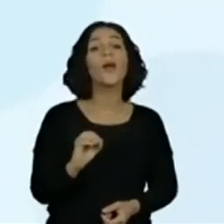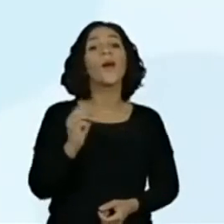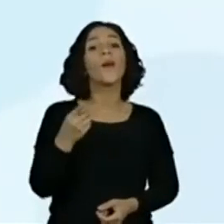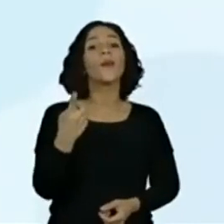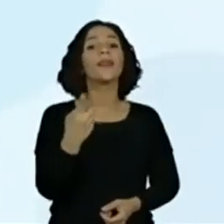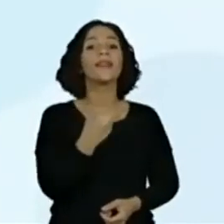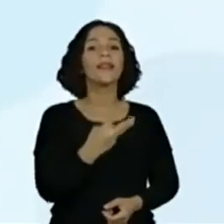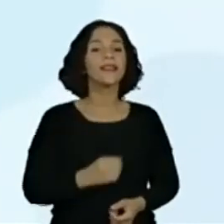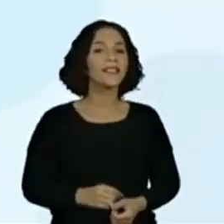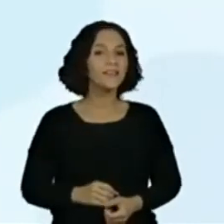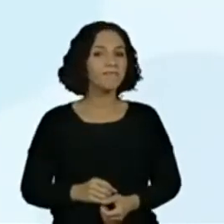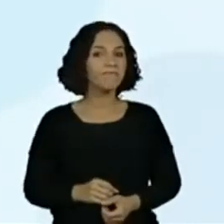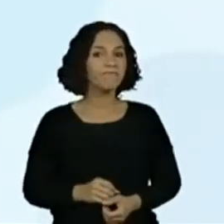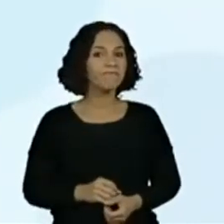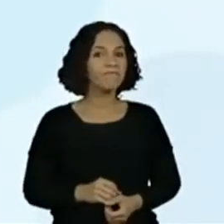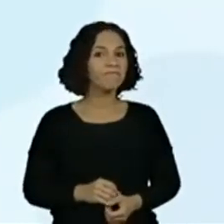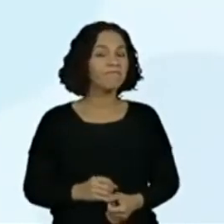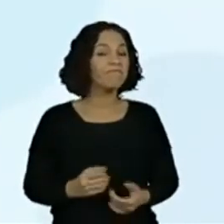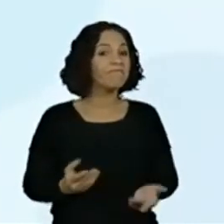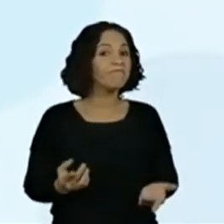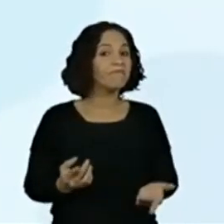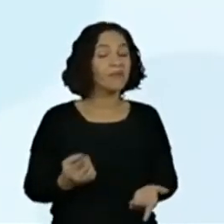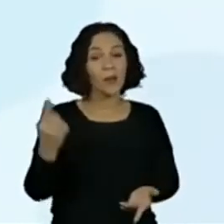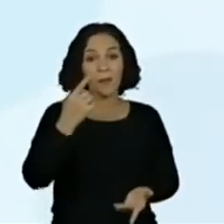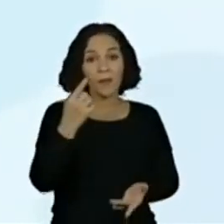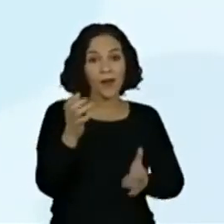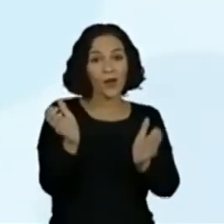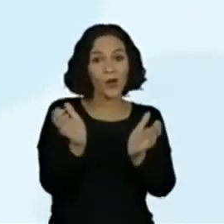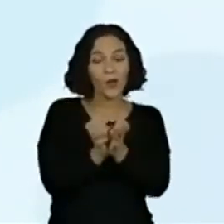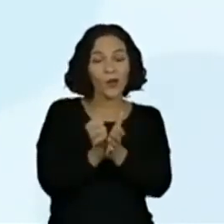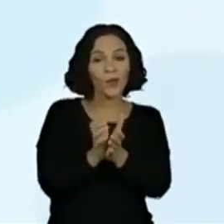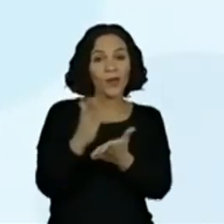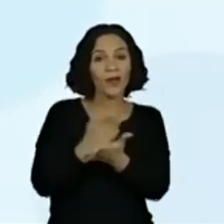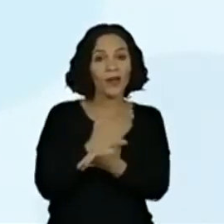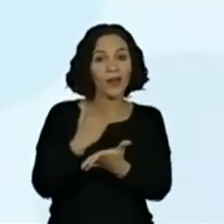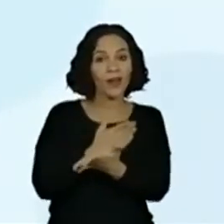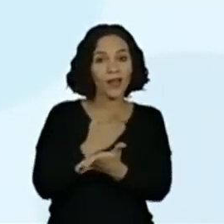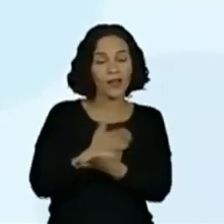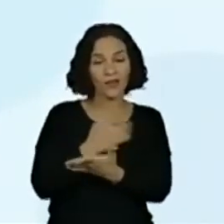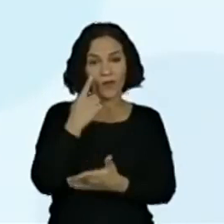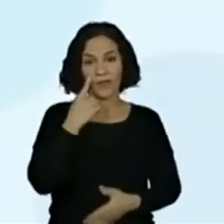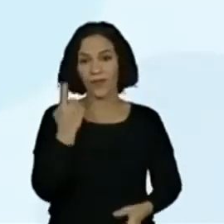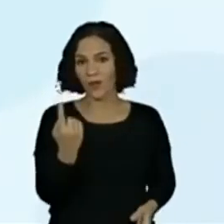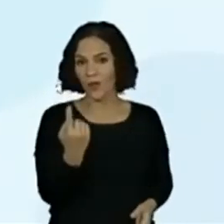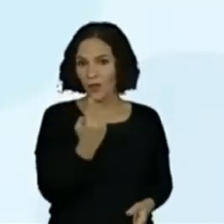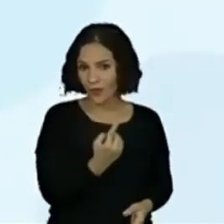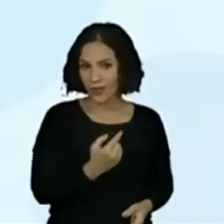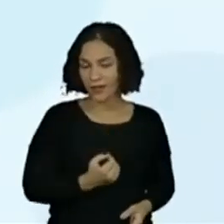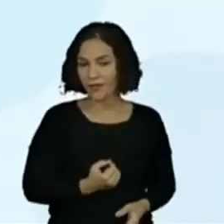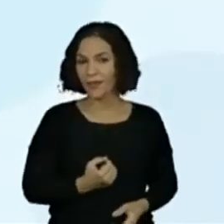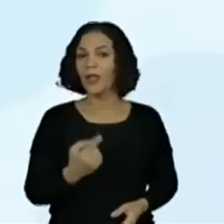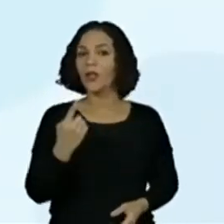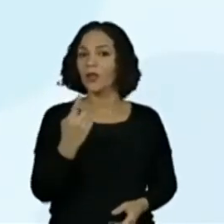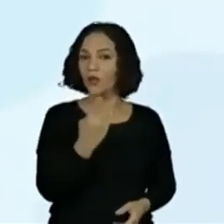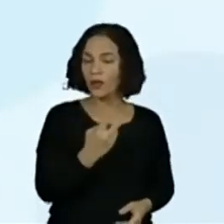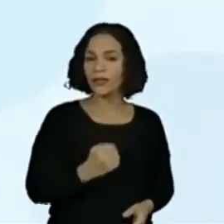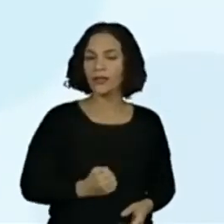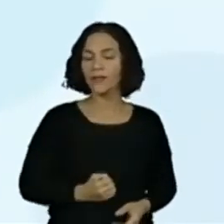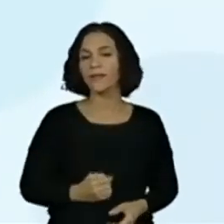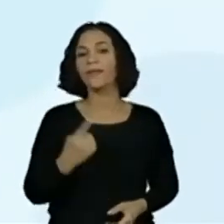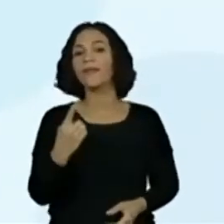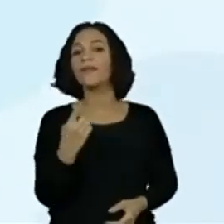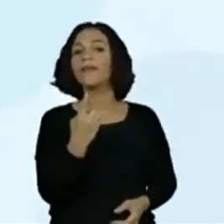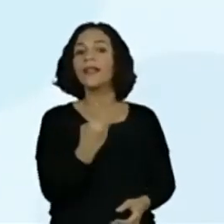livros? A primeira coleção de livros, nós temos 11 livros, 12 livros